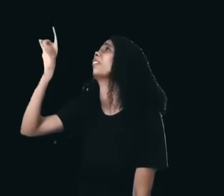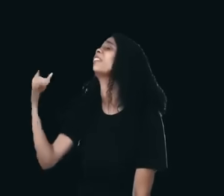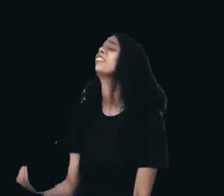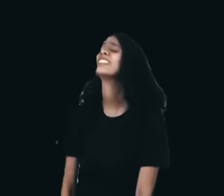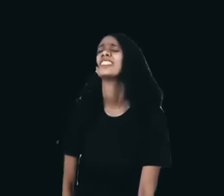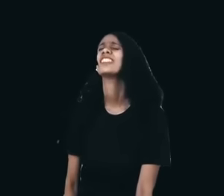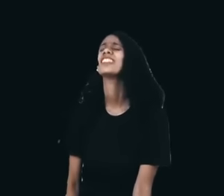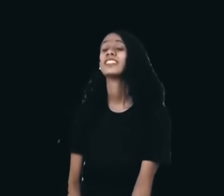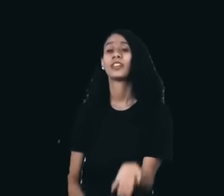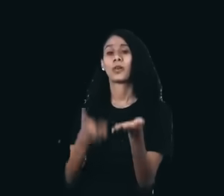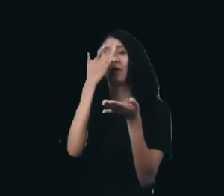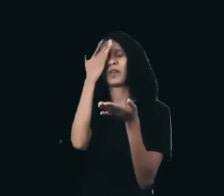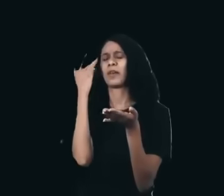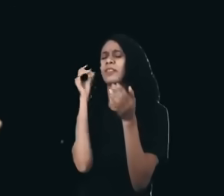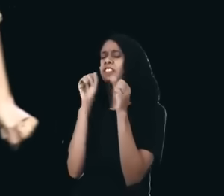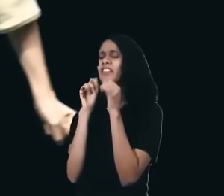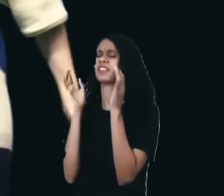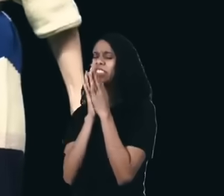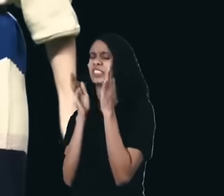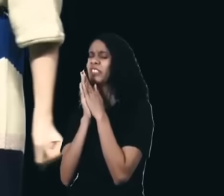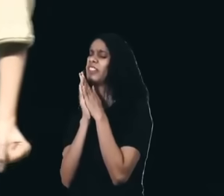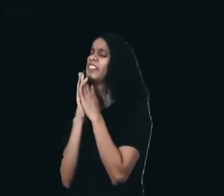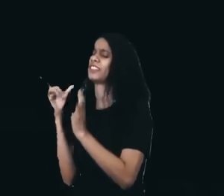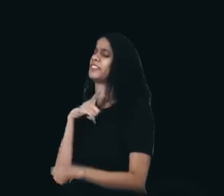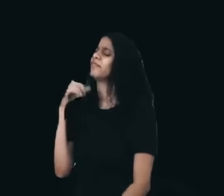fez uma oração e eu sou a resposta.